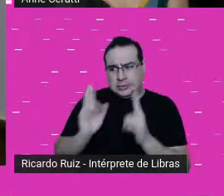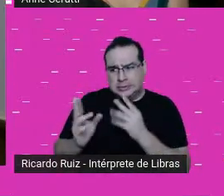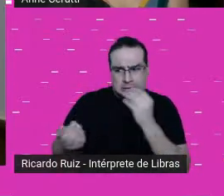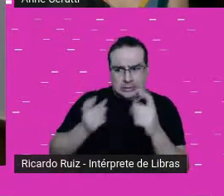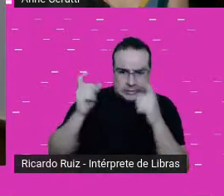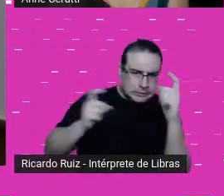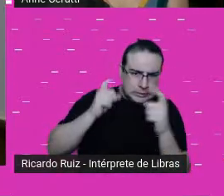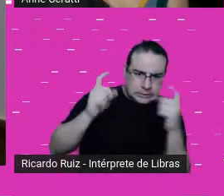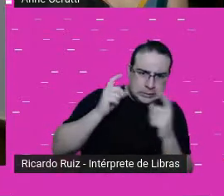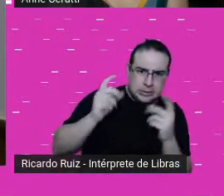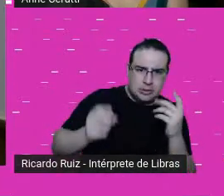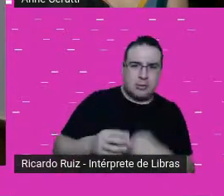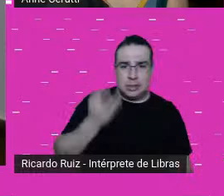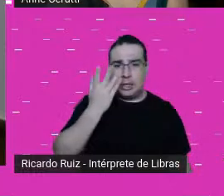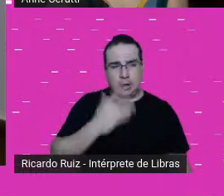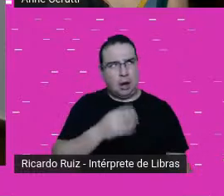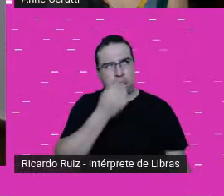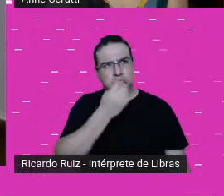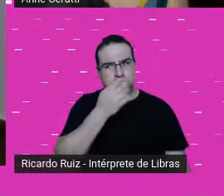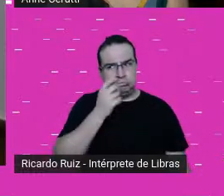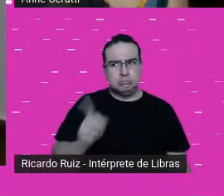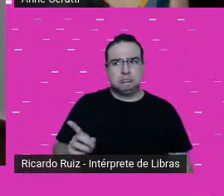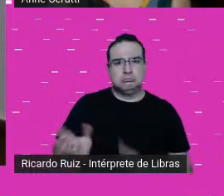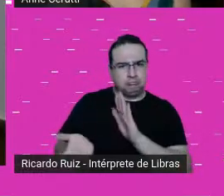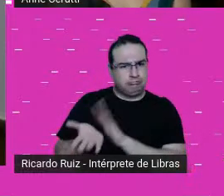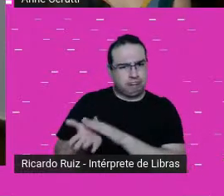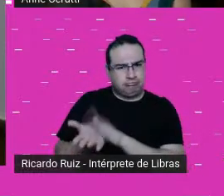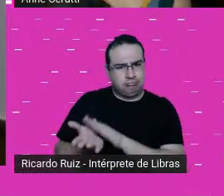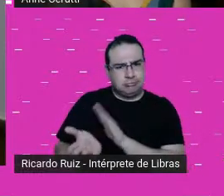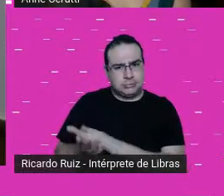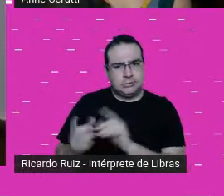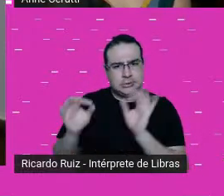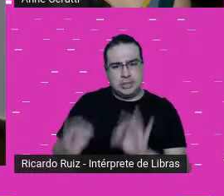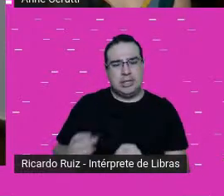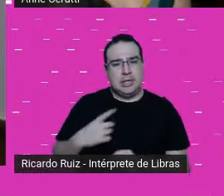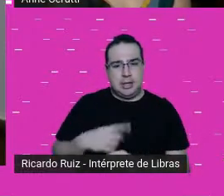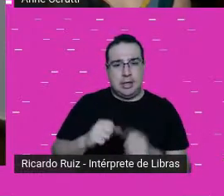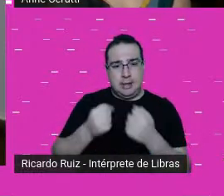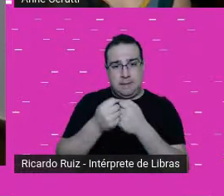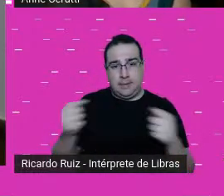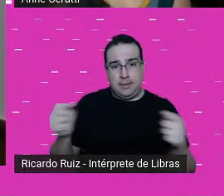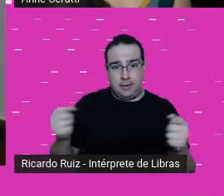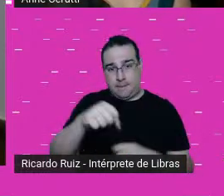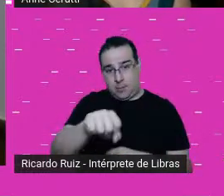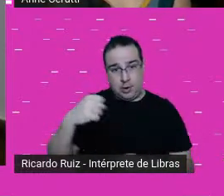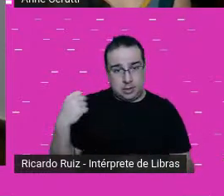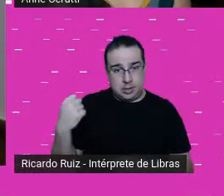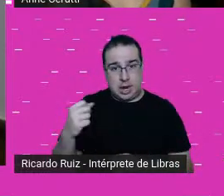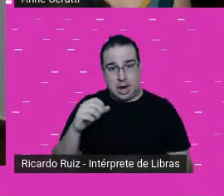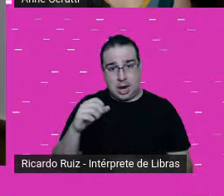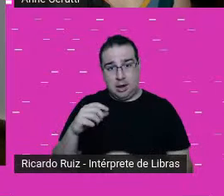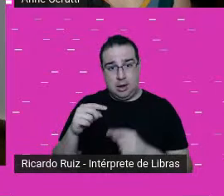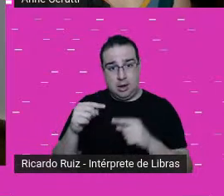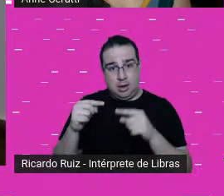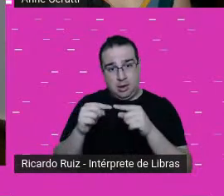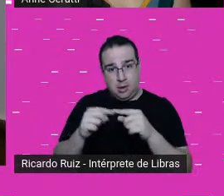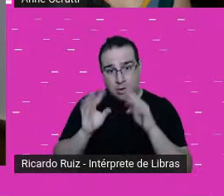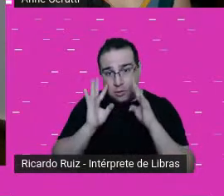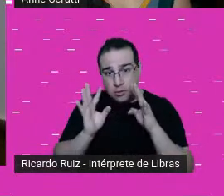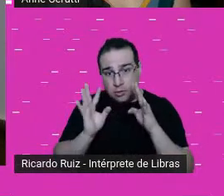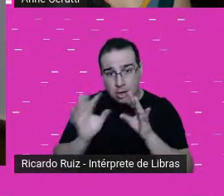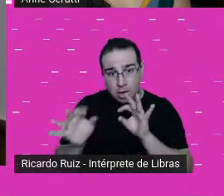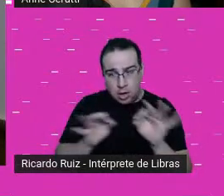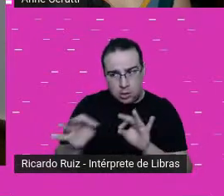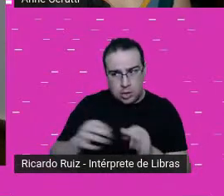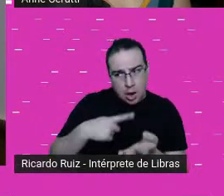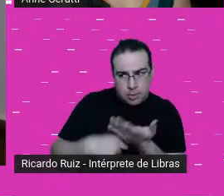olho neles, mas eles eram ótimos. Mas para entrar, tinha toda a situação também de abrir e fechar a porta, que a gente tinha que